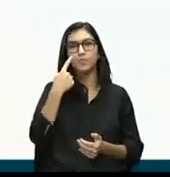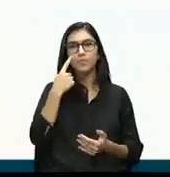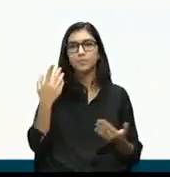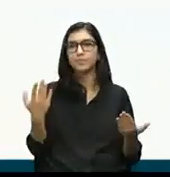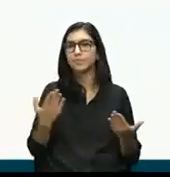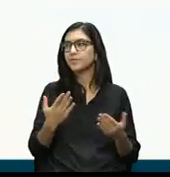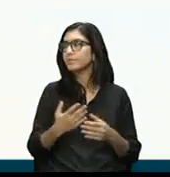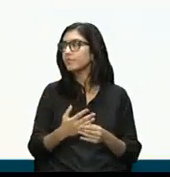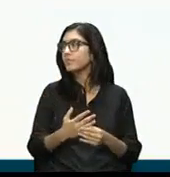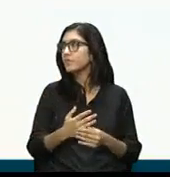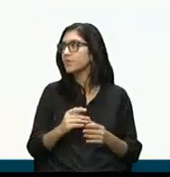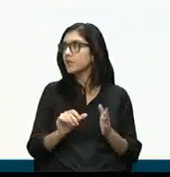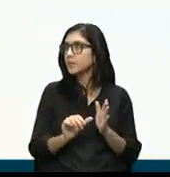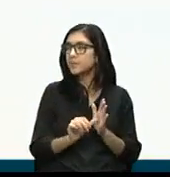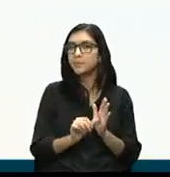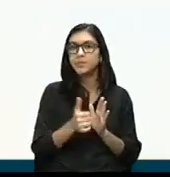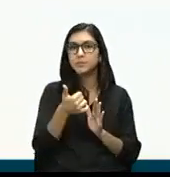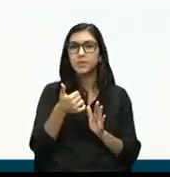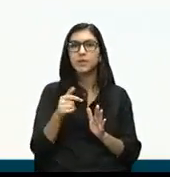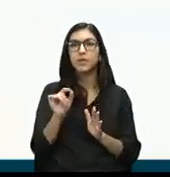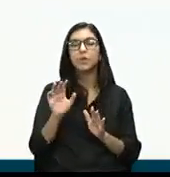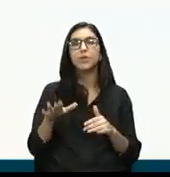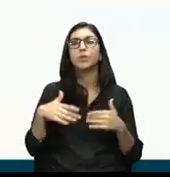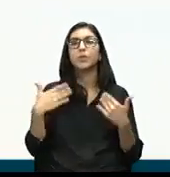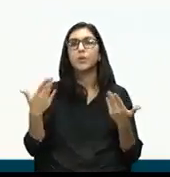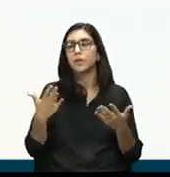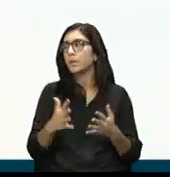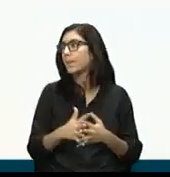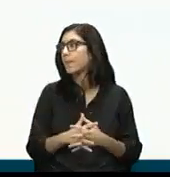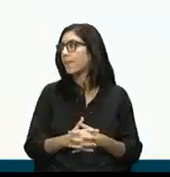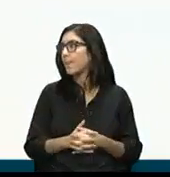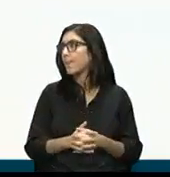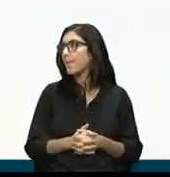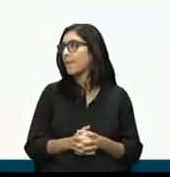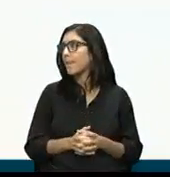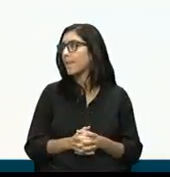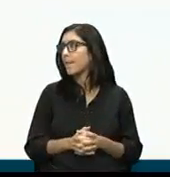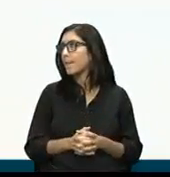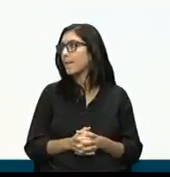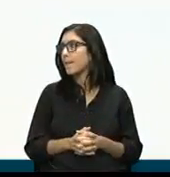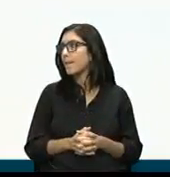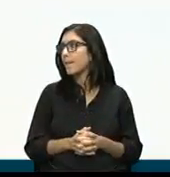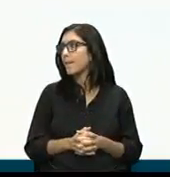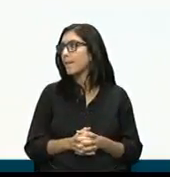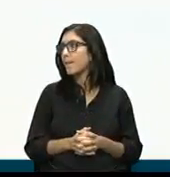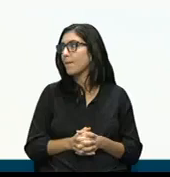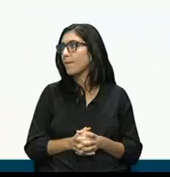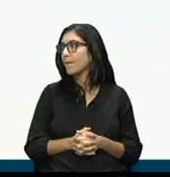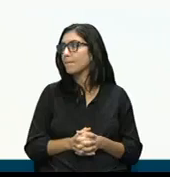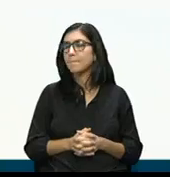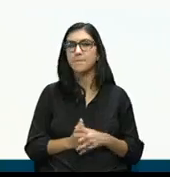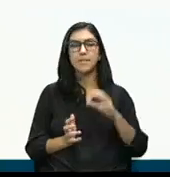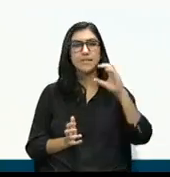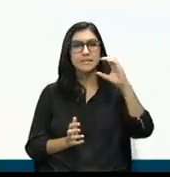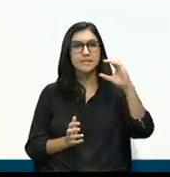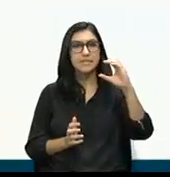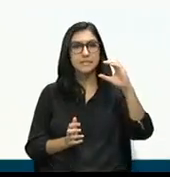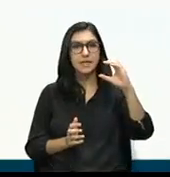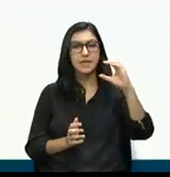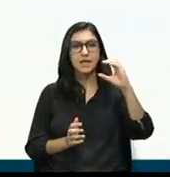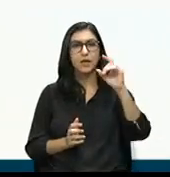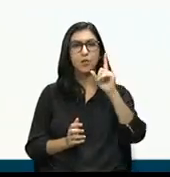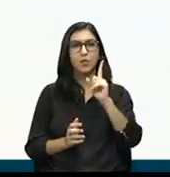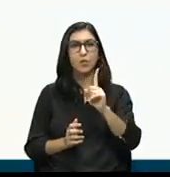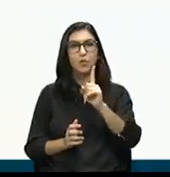aqui a primeira posição. Qual que é a primeira posição? Não vai ser o elemento C11?